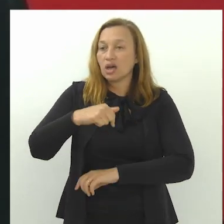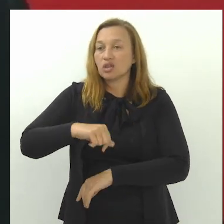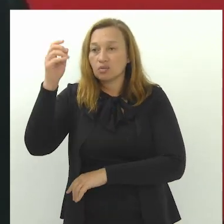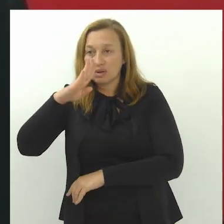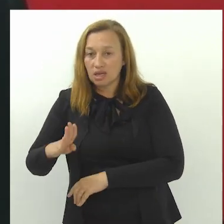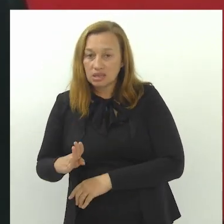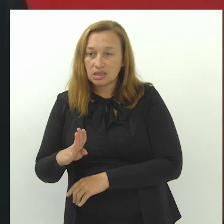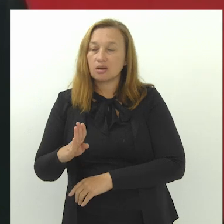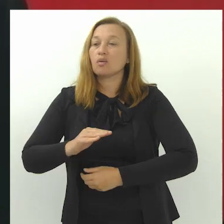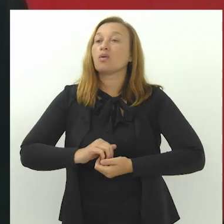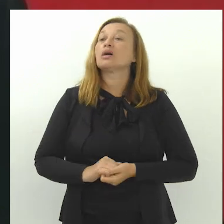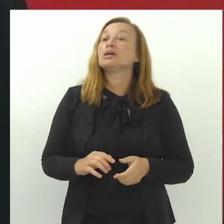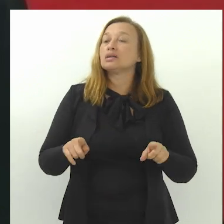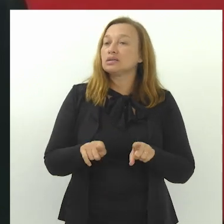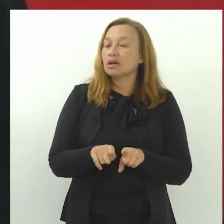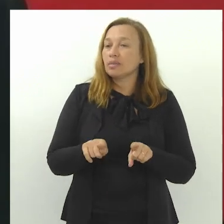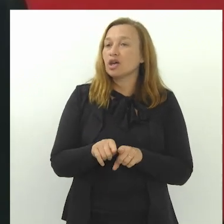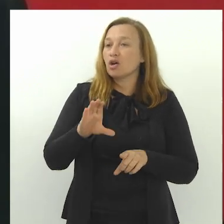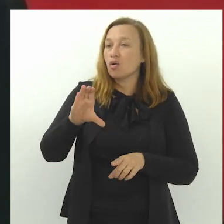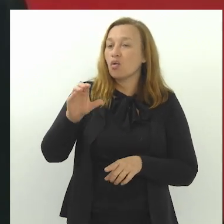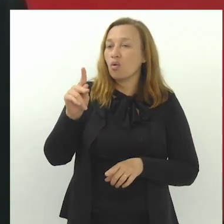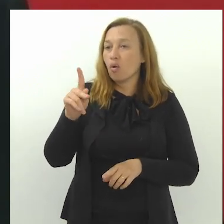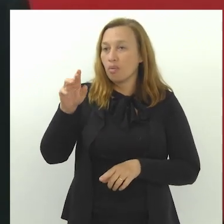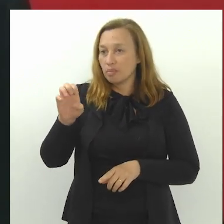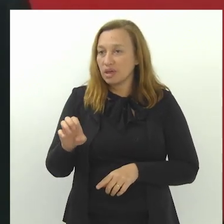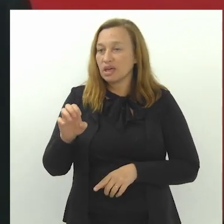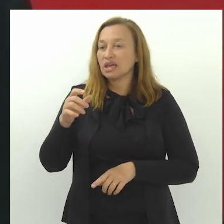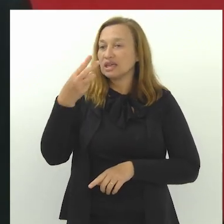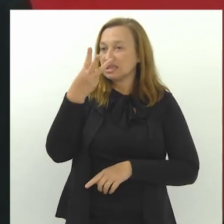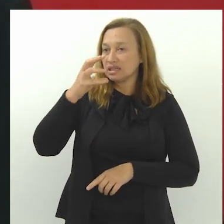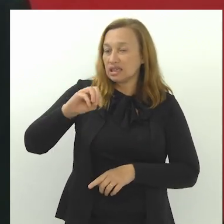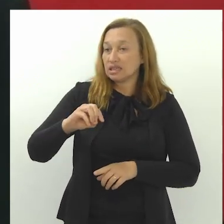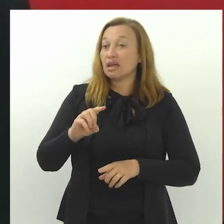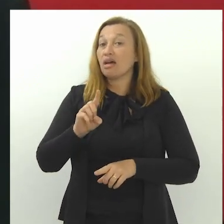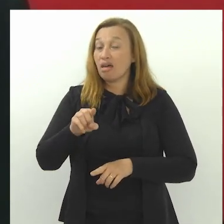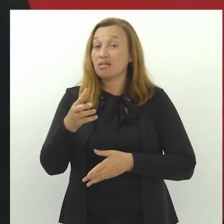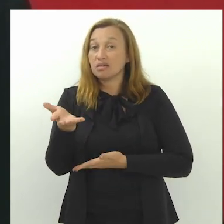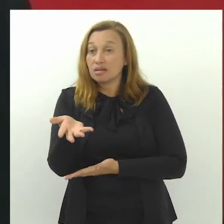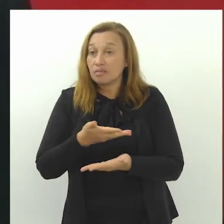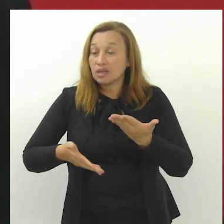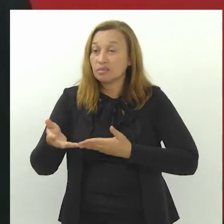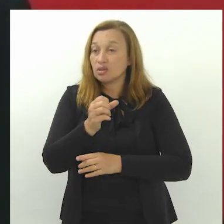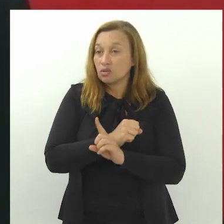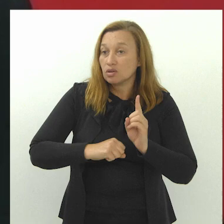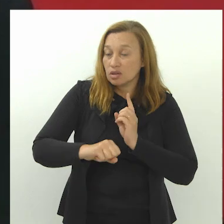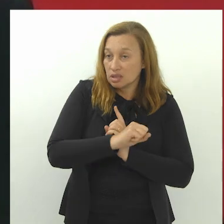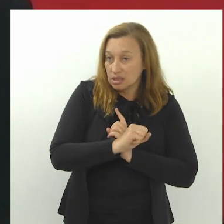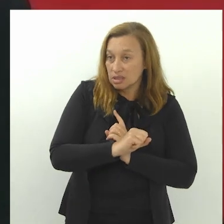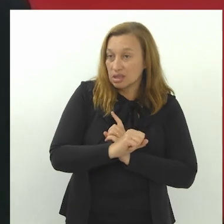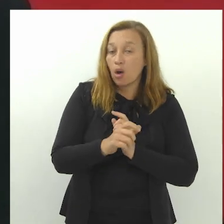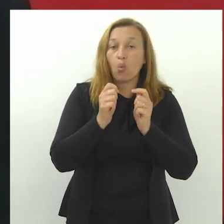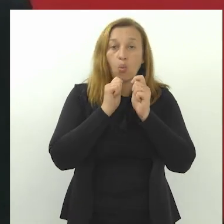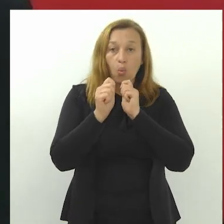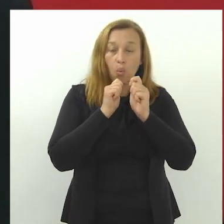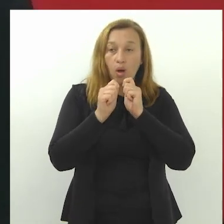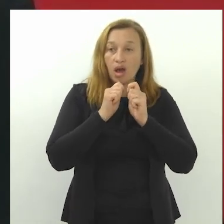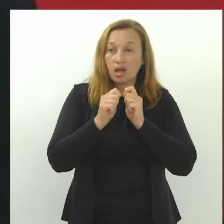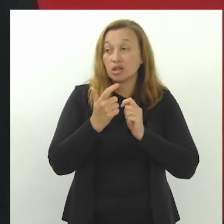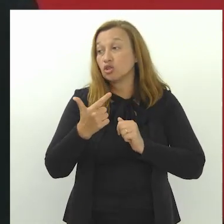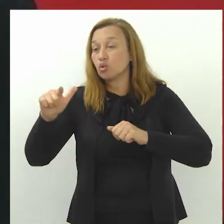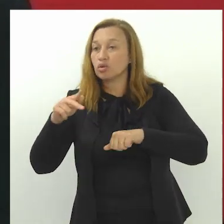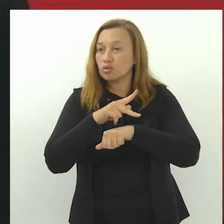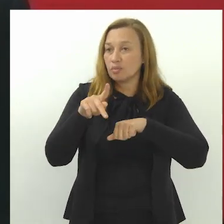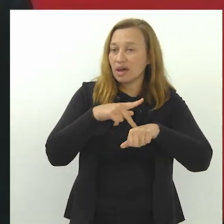fazer o BRICS Social aqui no Brasil em julho. Temos a COP30, né? Então essa participação social de